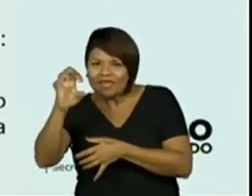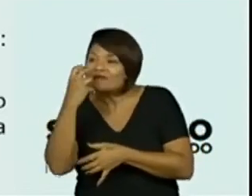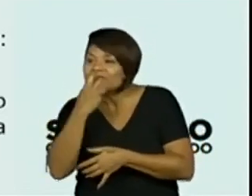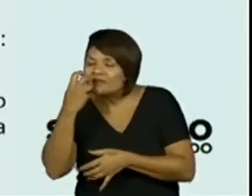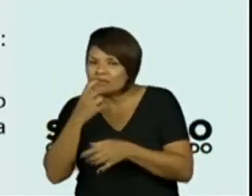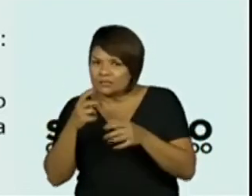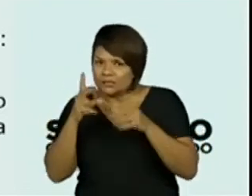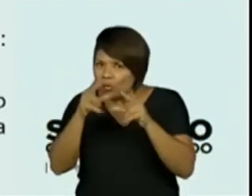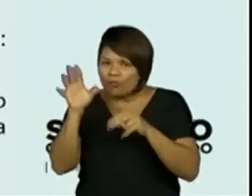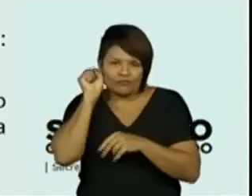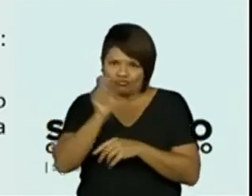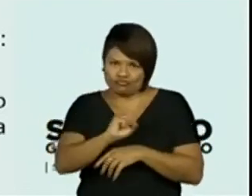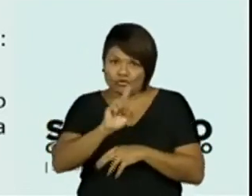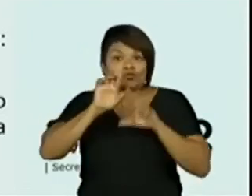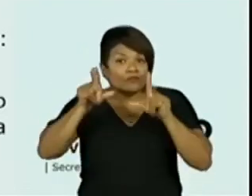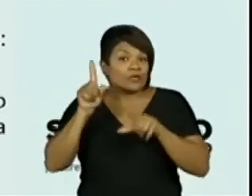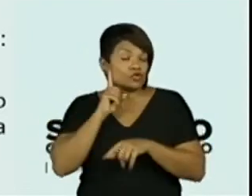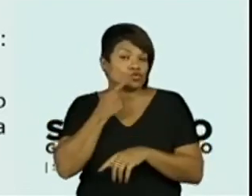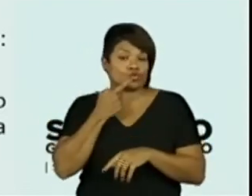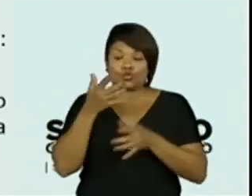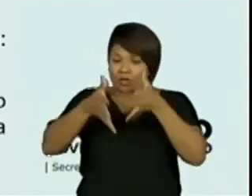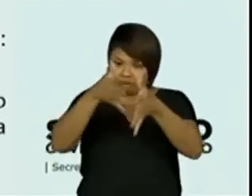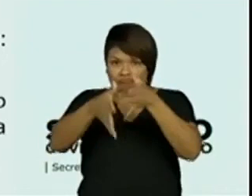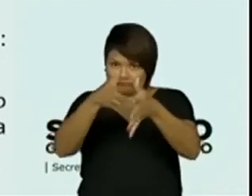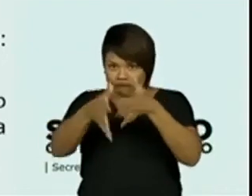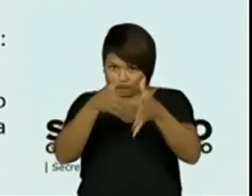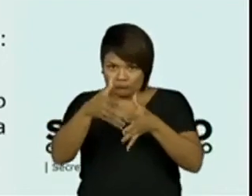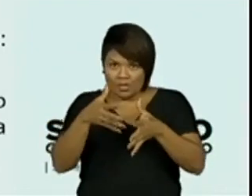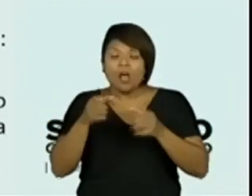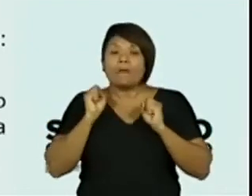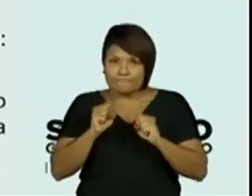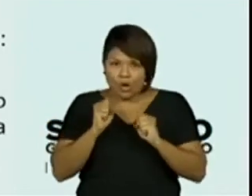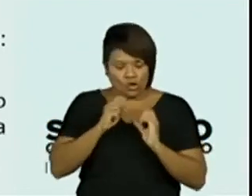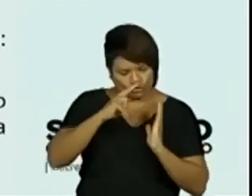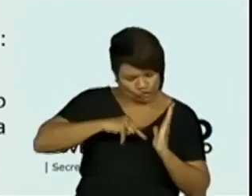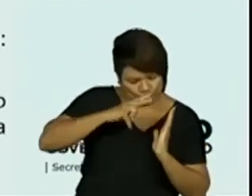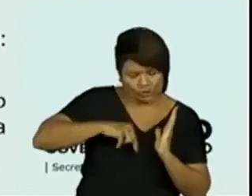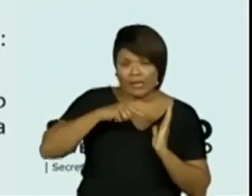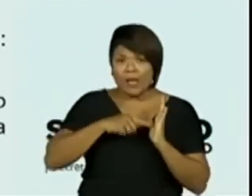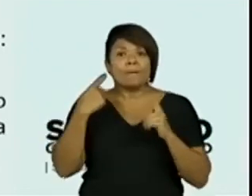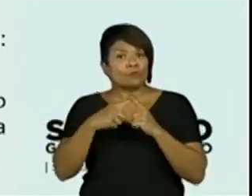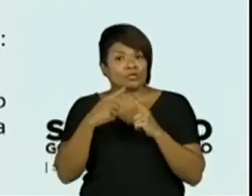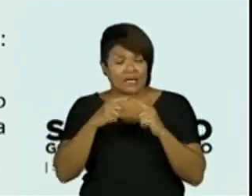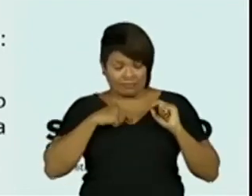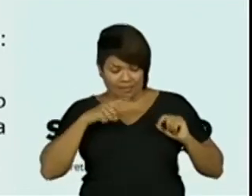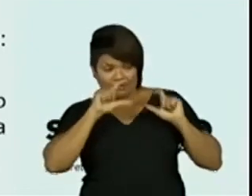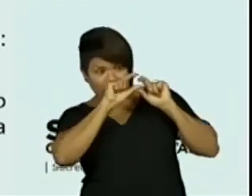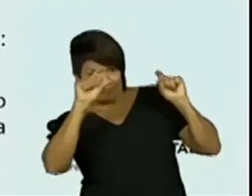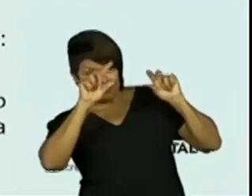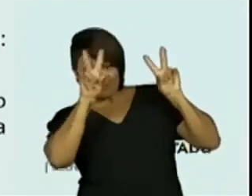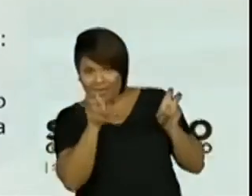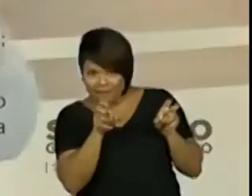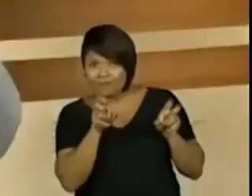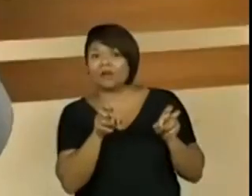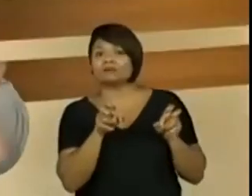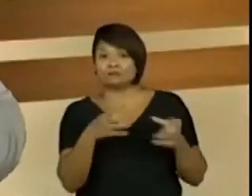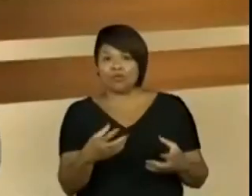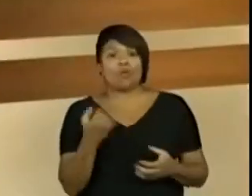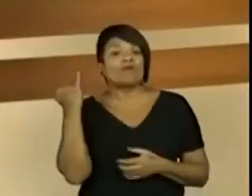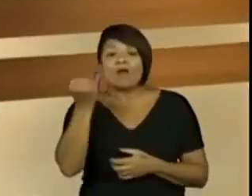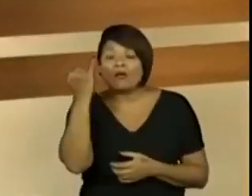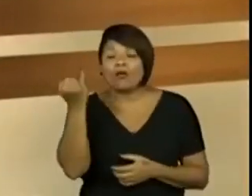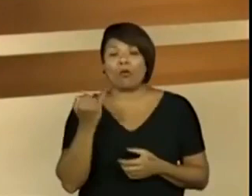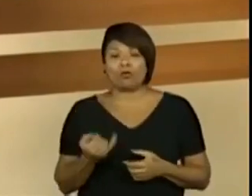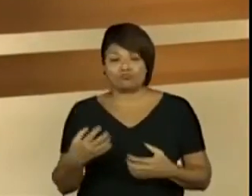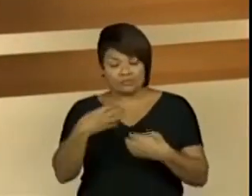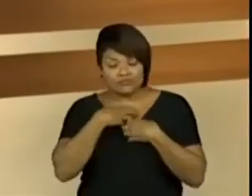valores culturais. Porque toda história ela traz um tema, um valor, um sentimento a ser